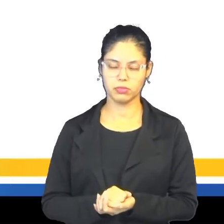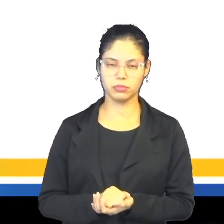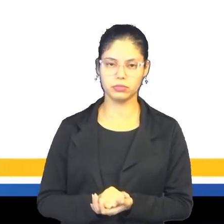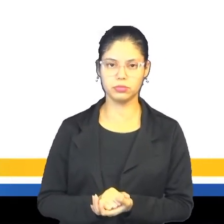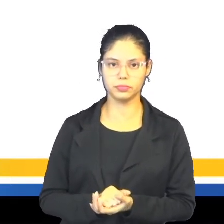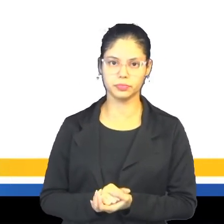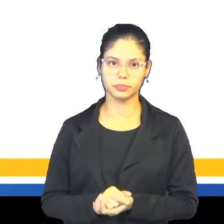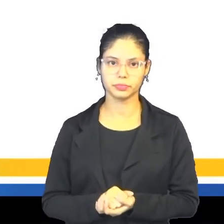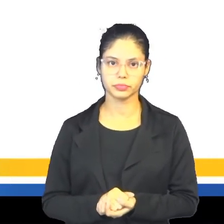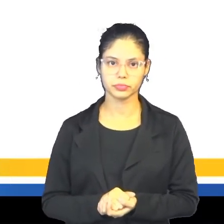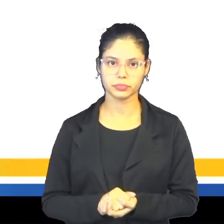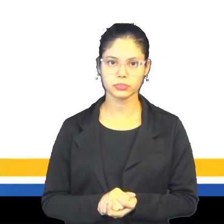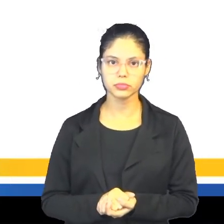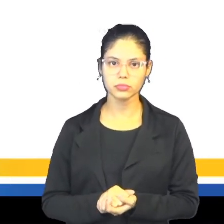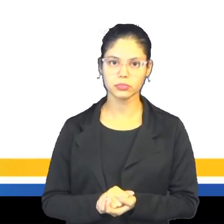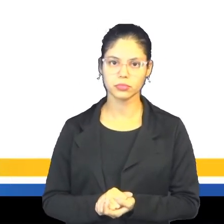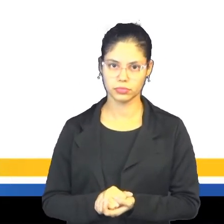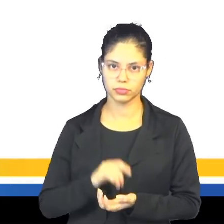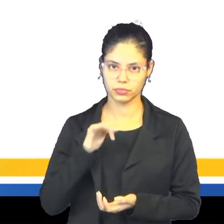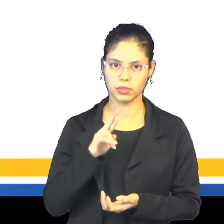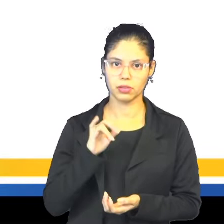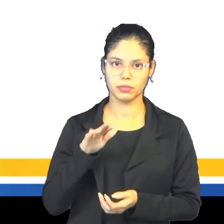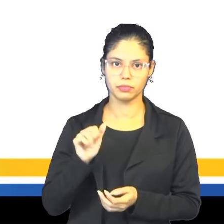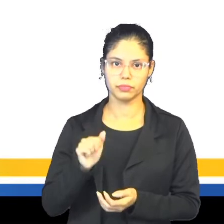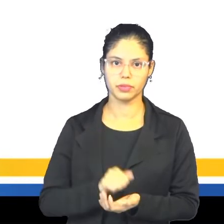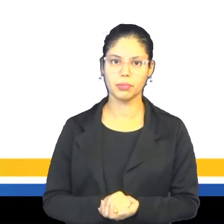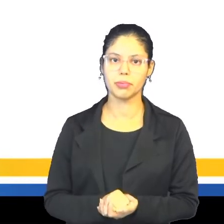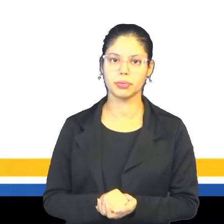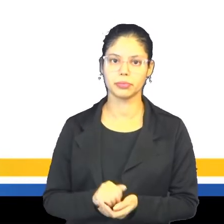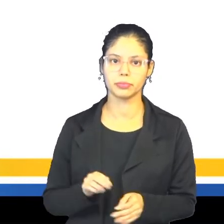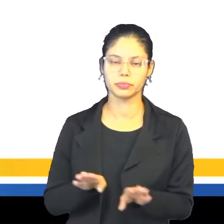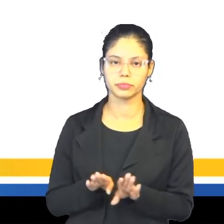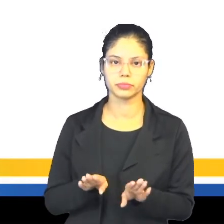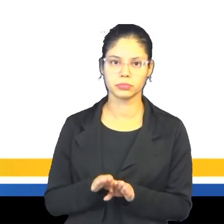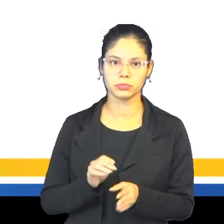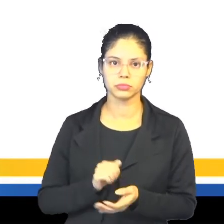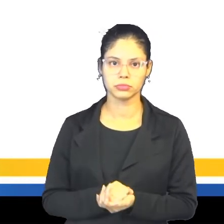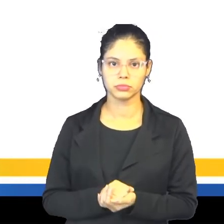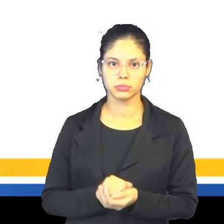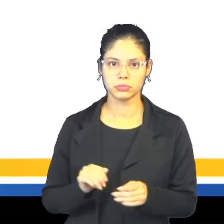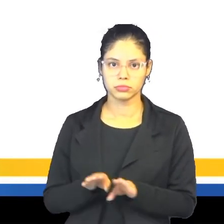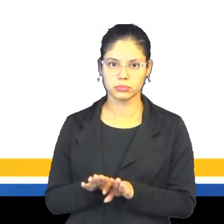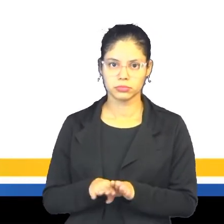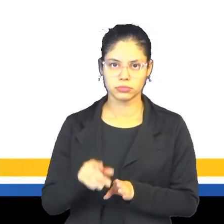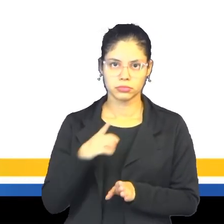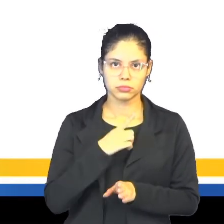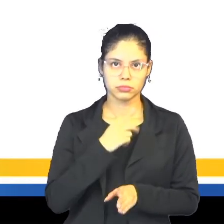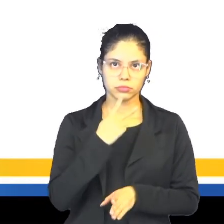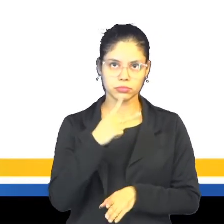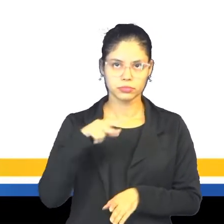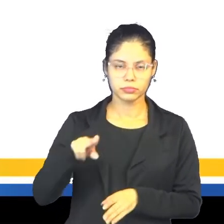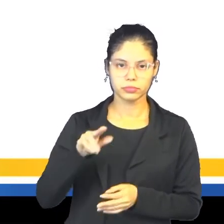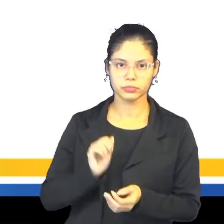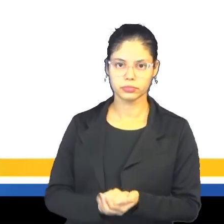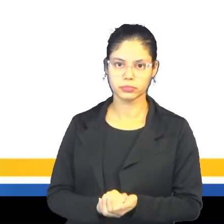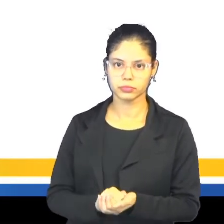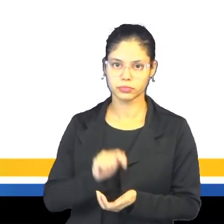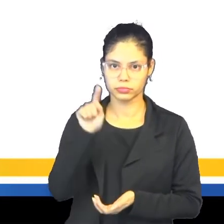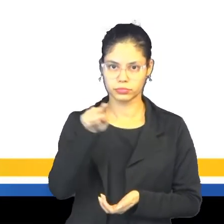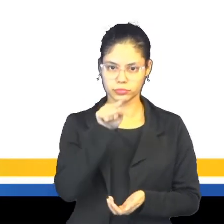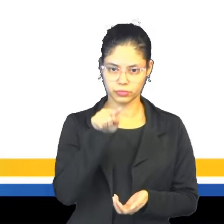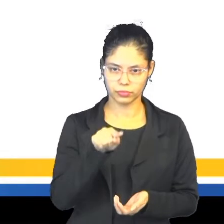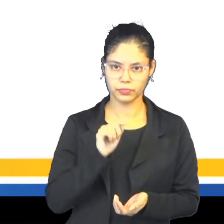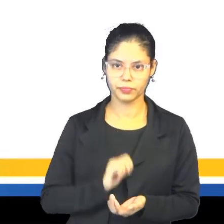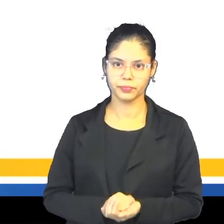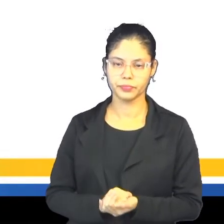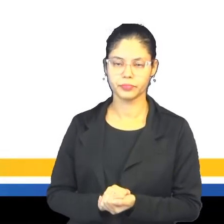ali também da interjeição, ele é um pronome, né? Pronome, só que é um pronome o quê? Pronome exclamativo.